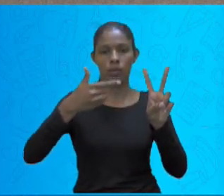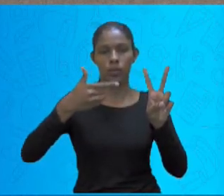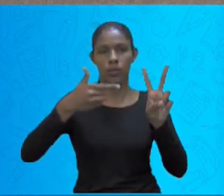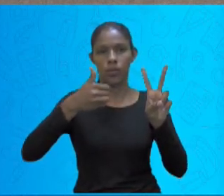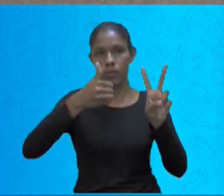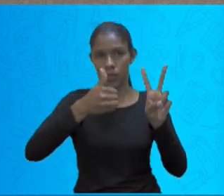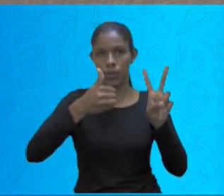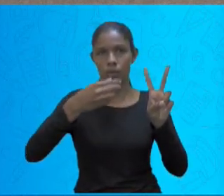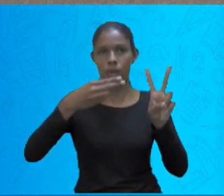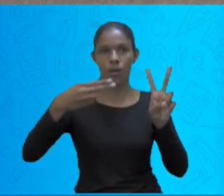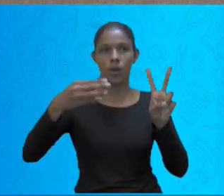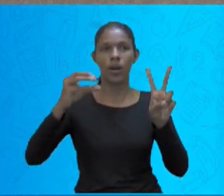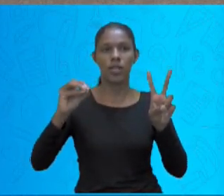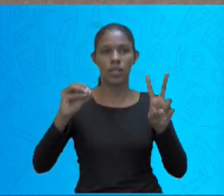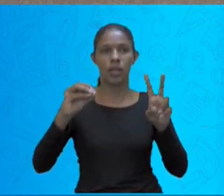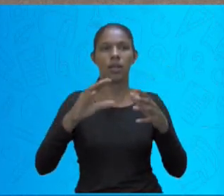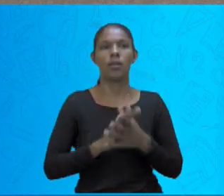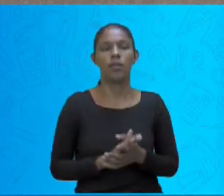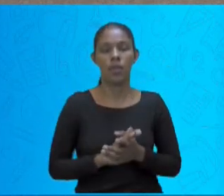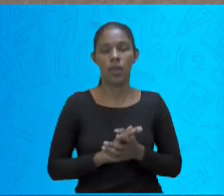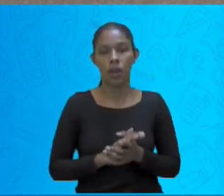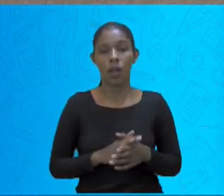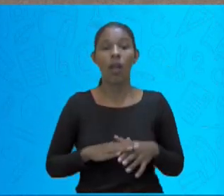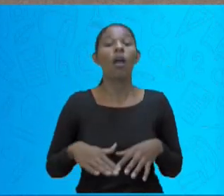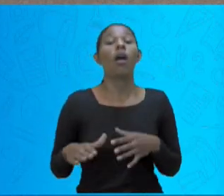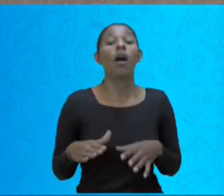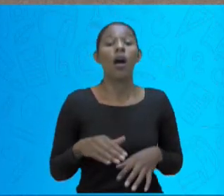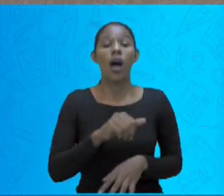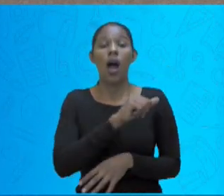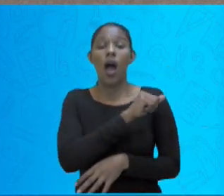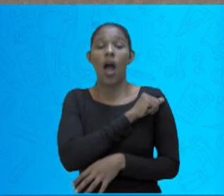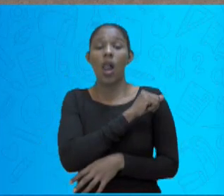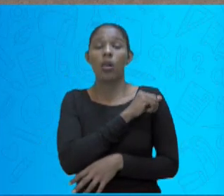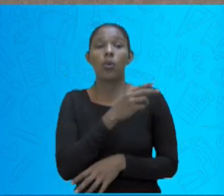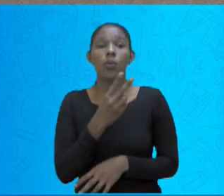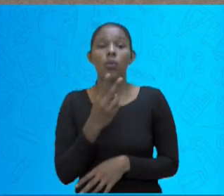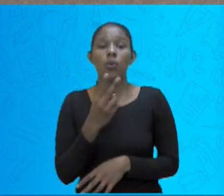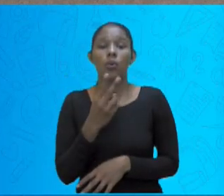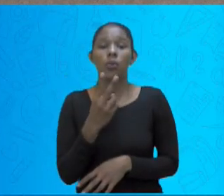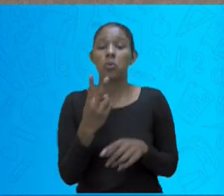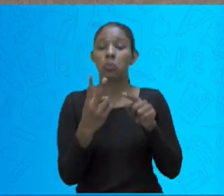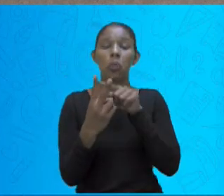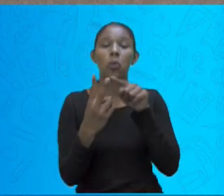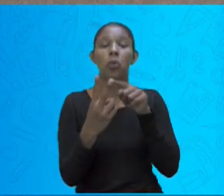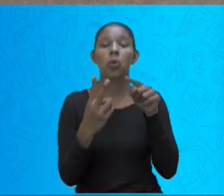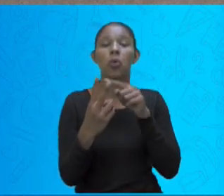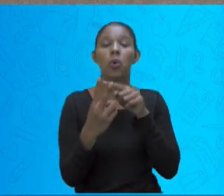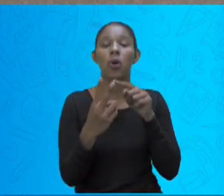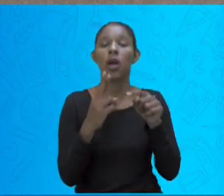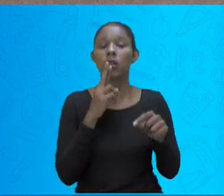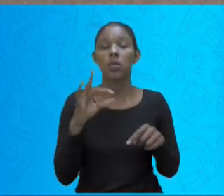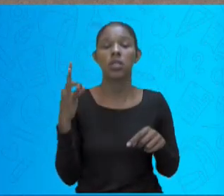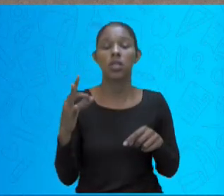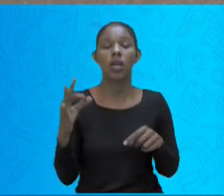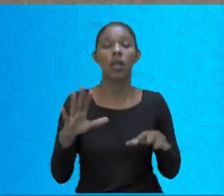Algum aluno acertou a resposta? Sim, a Fernanda acertou, né? Ela conseguiu